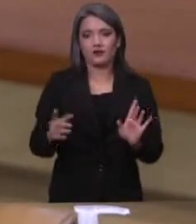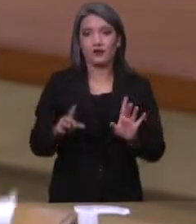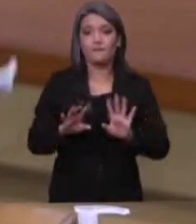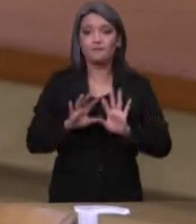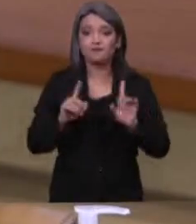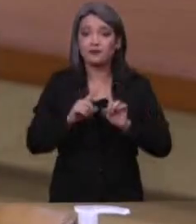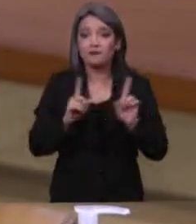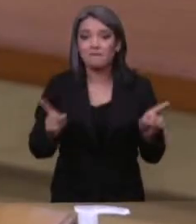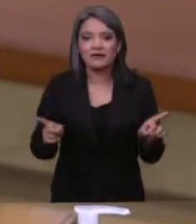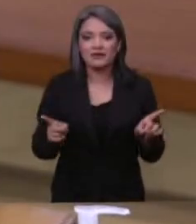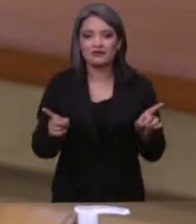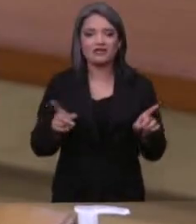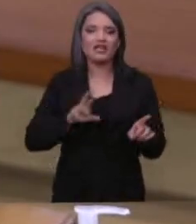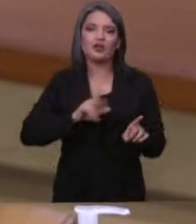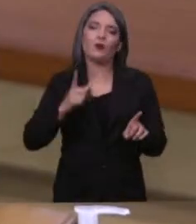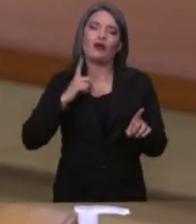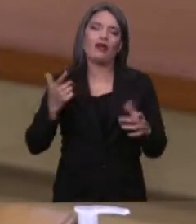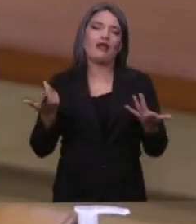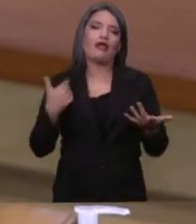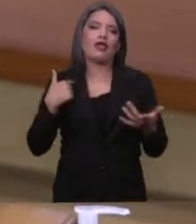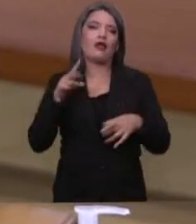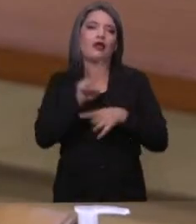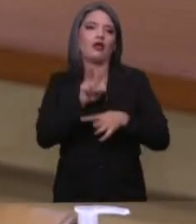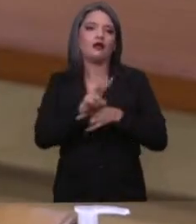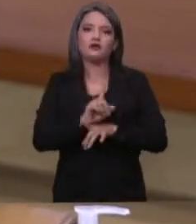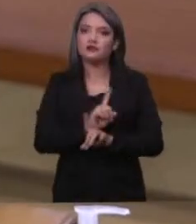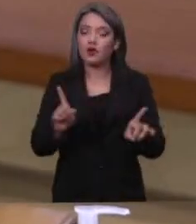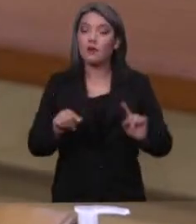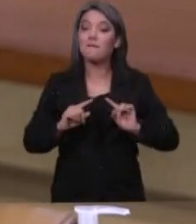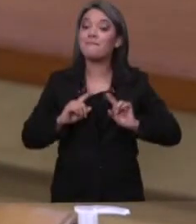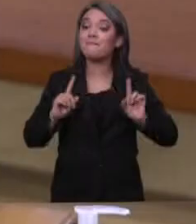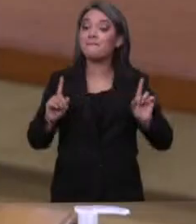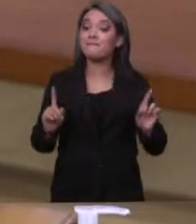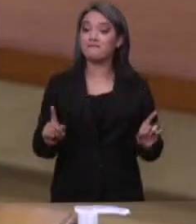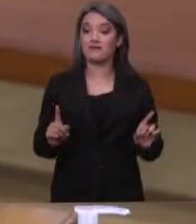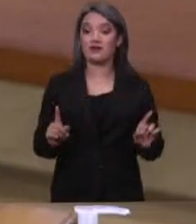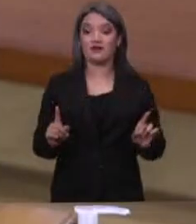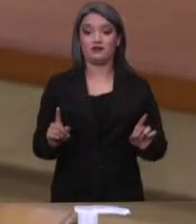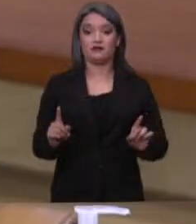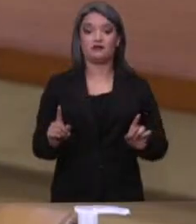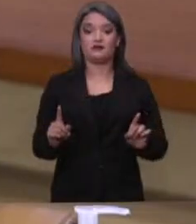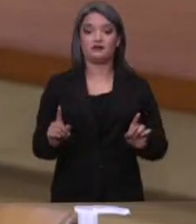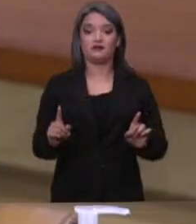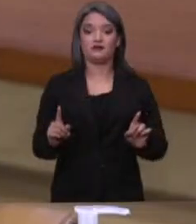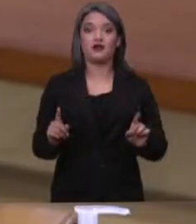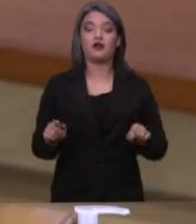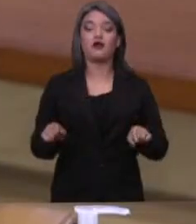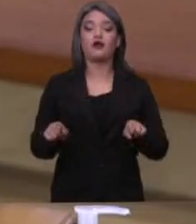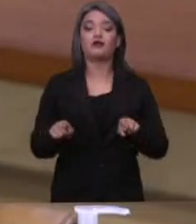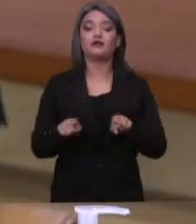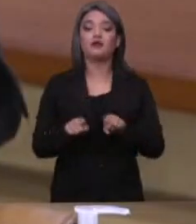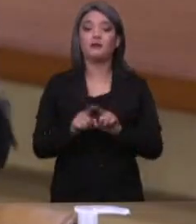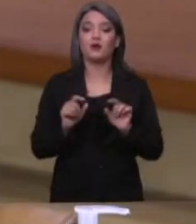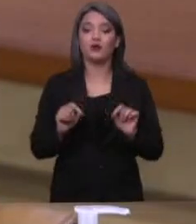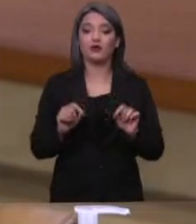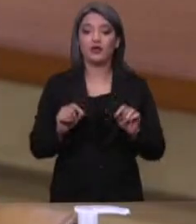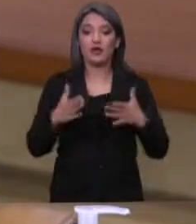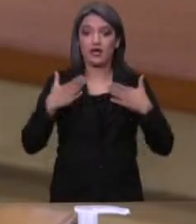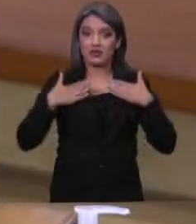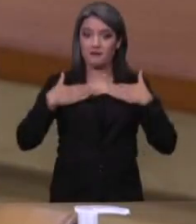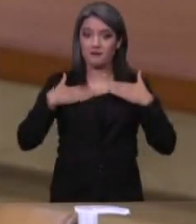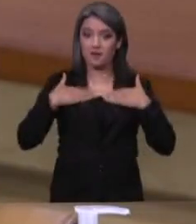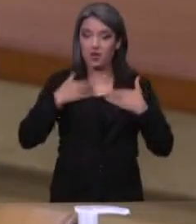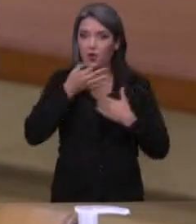Estou longe de ser leniente, mas também não serei na minha